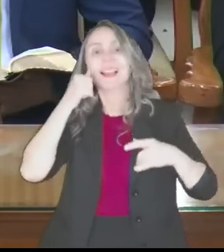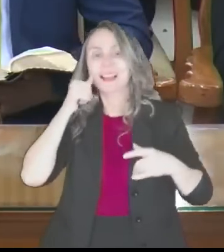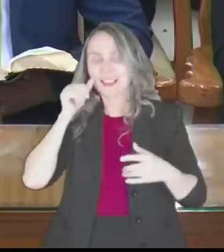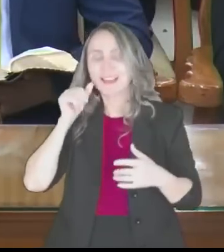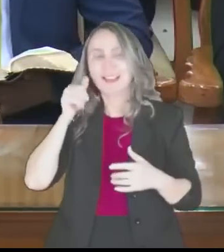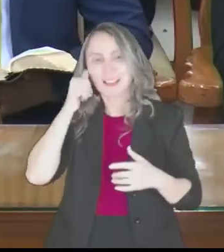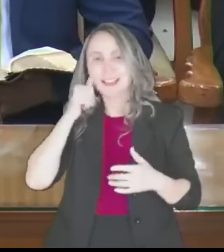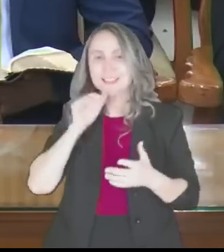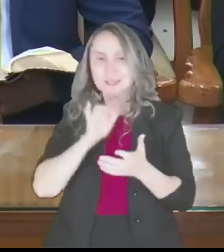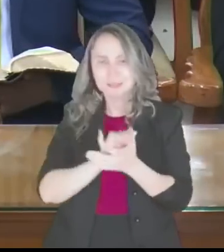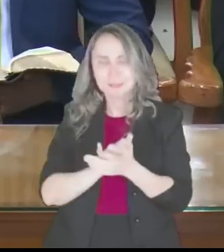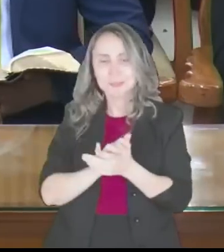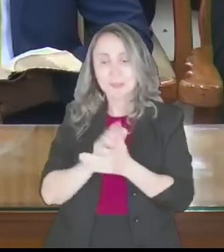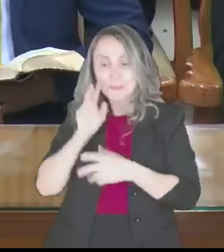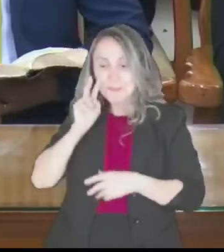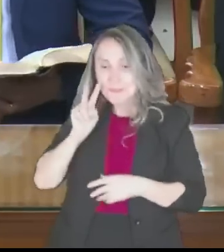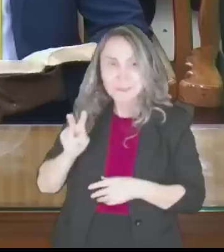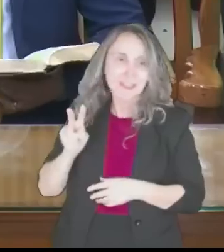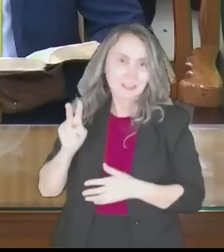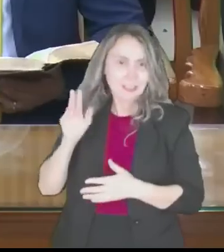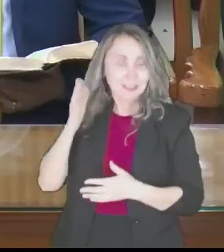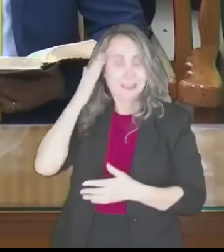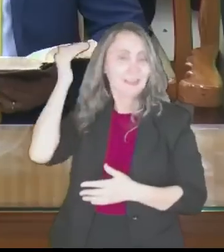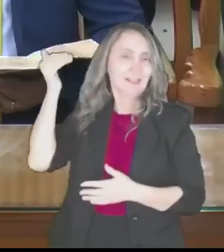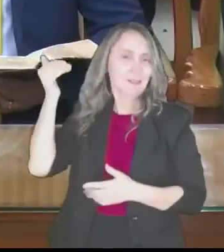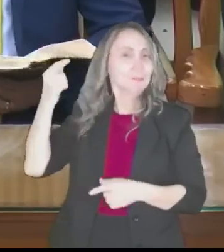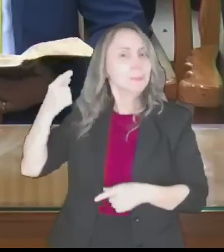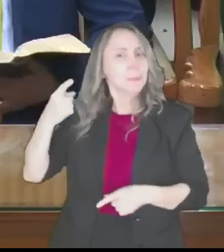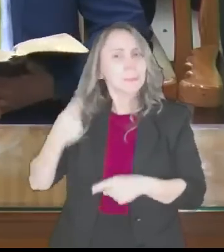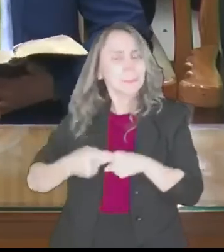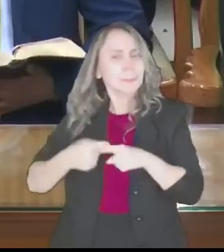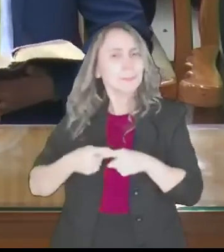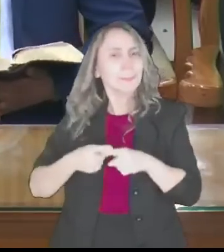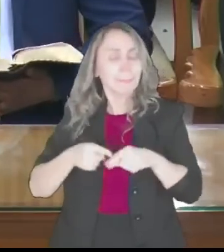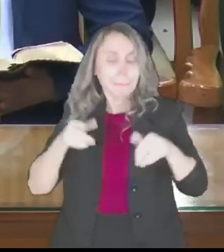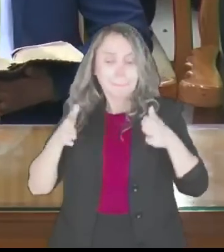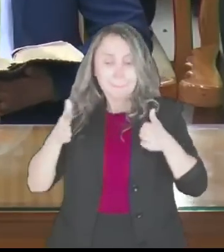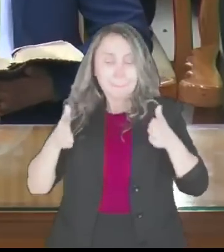Porque eles têm momentos particulares com Jesus.